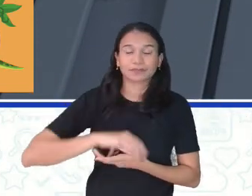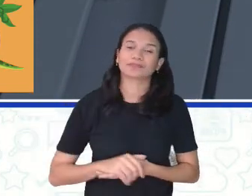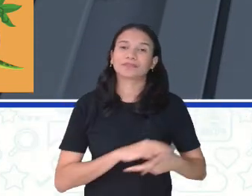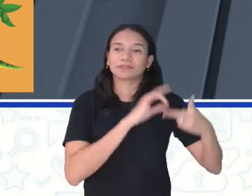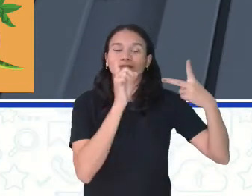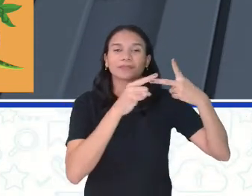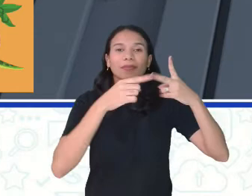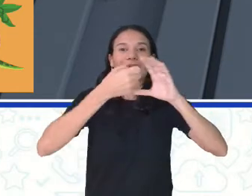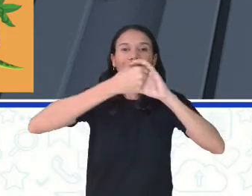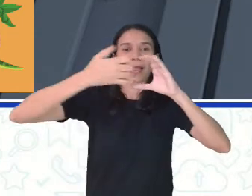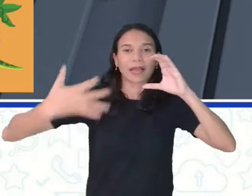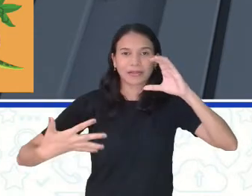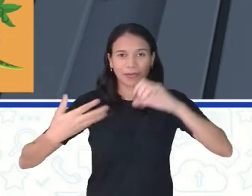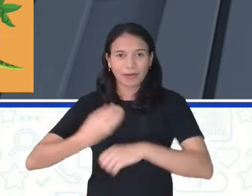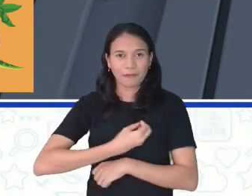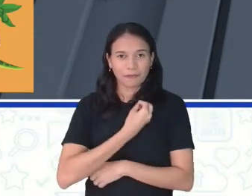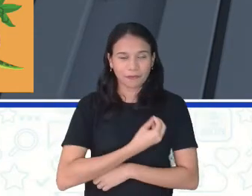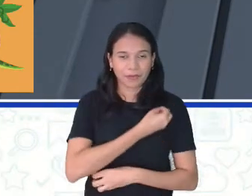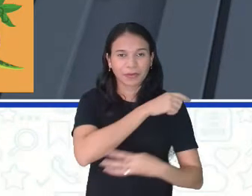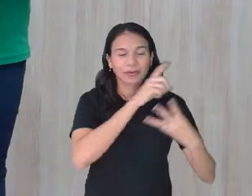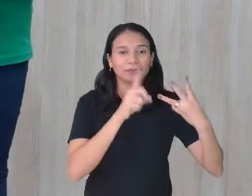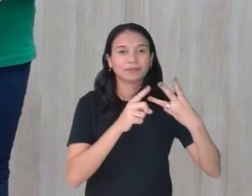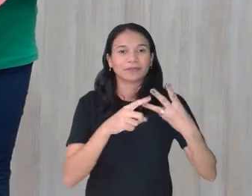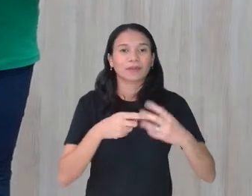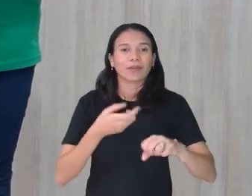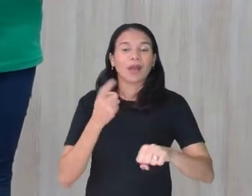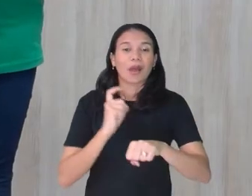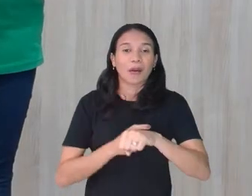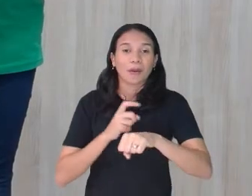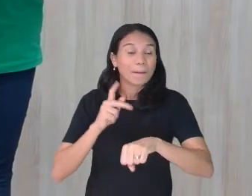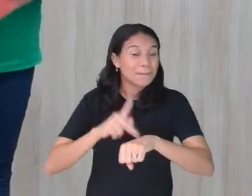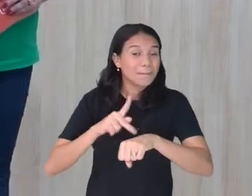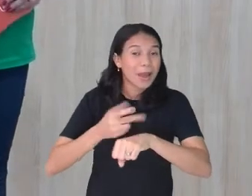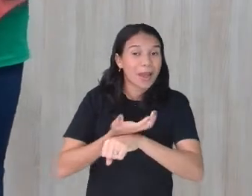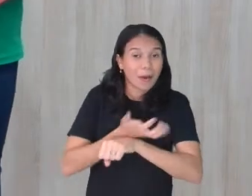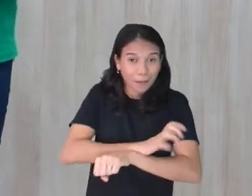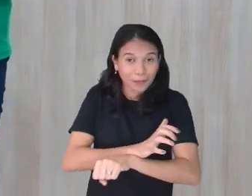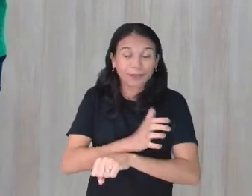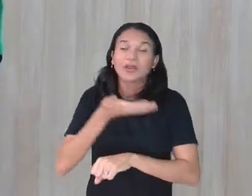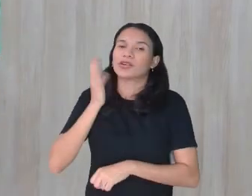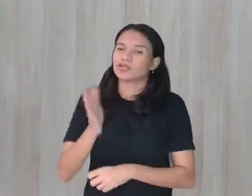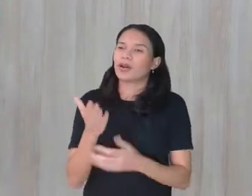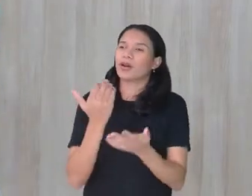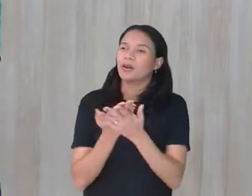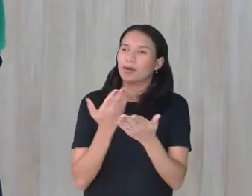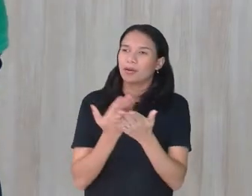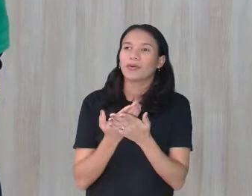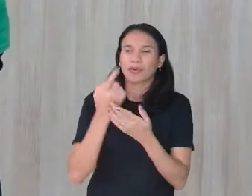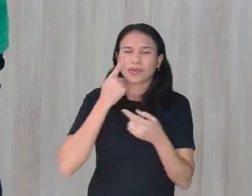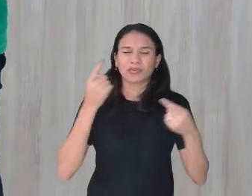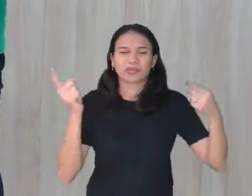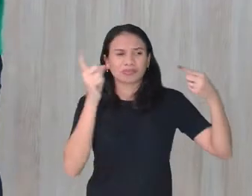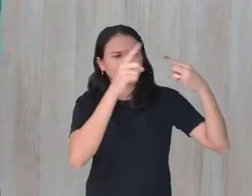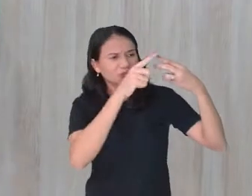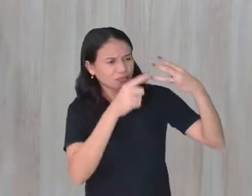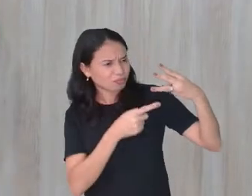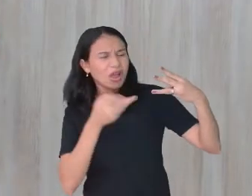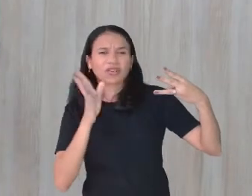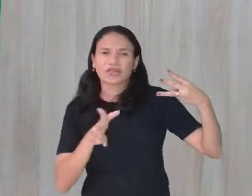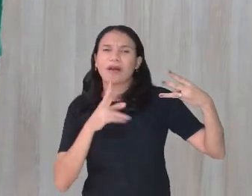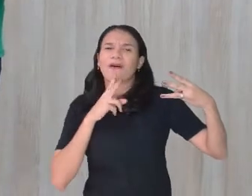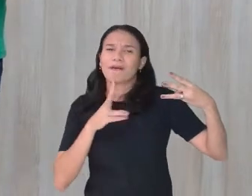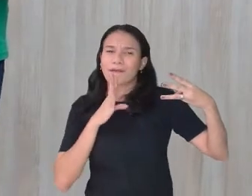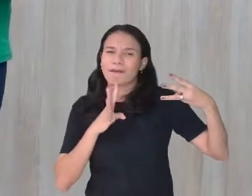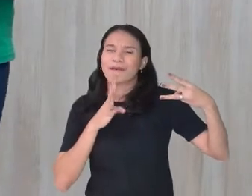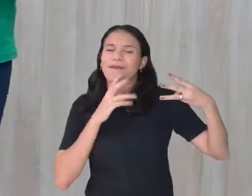a classificação dos seres vivos e fósseis. Eu acredito que vocês já estudaram, já ouviram falar nesses temas. E